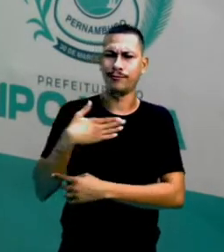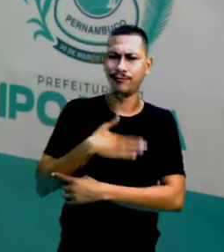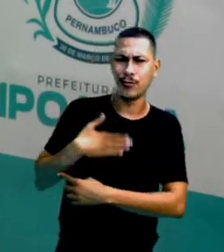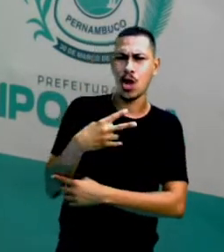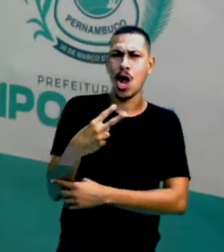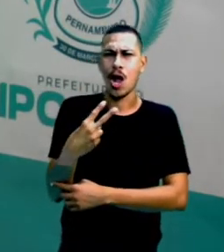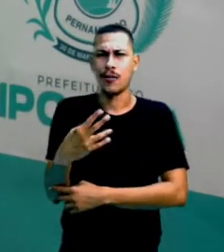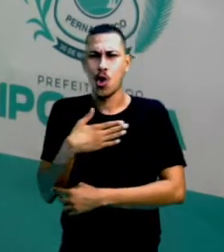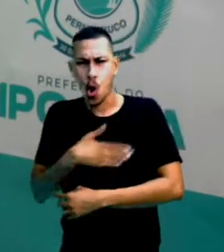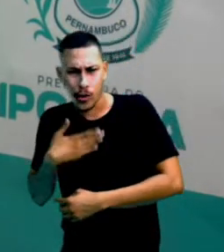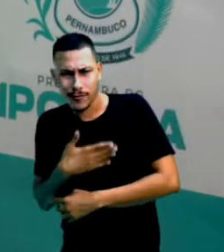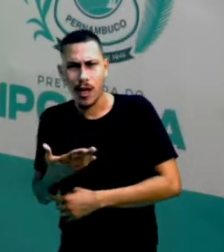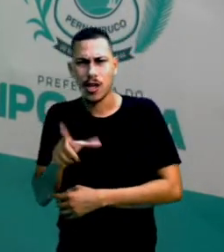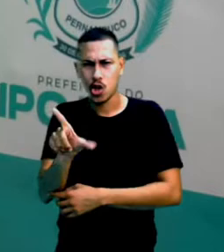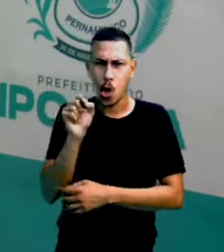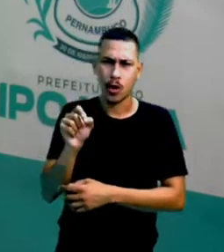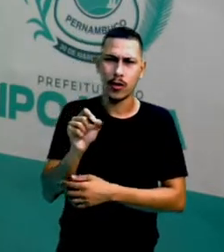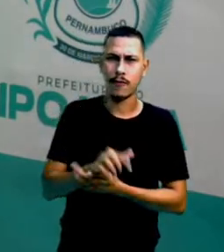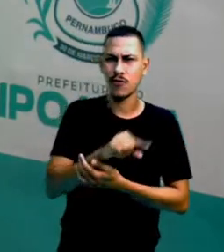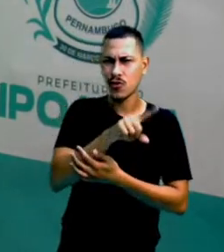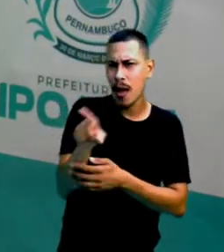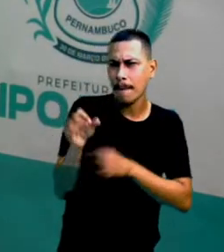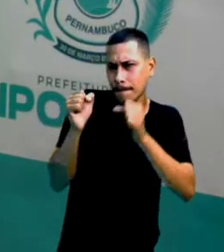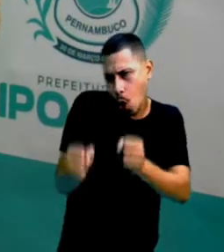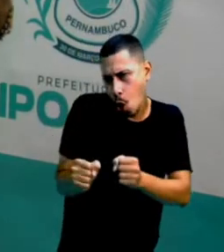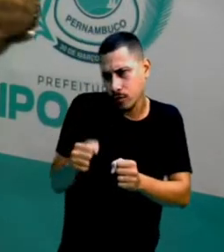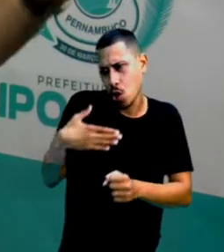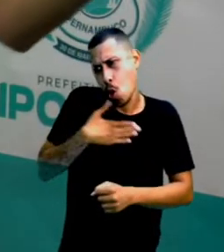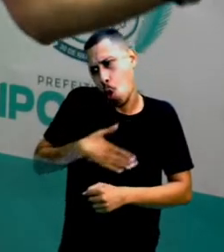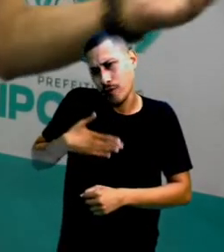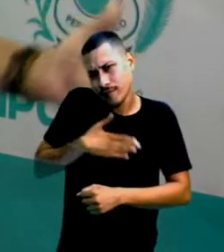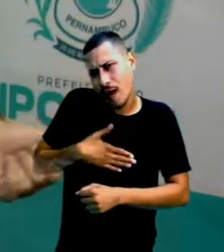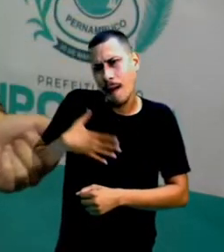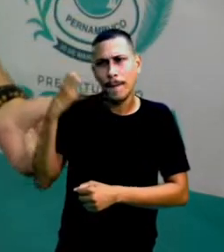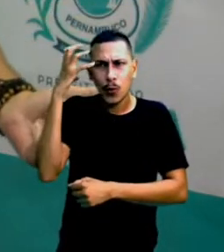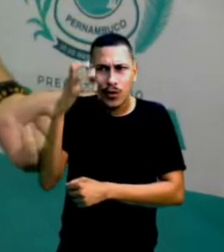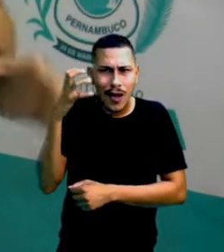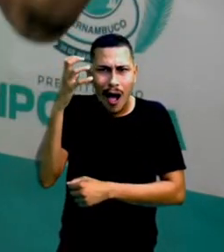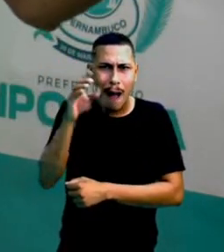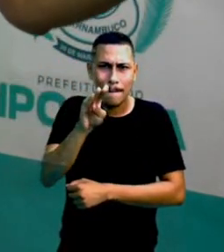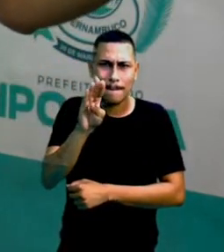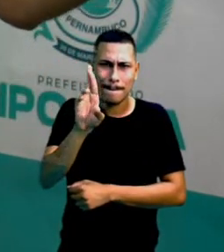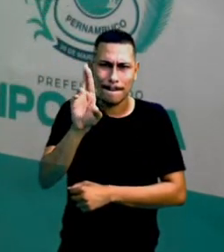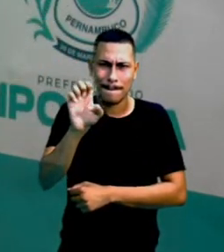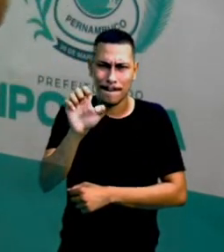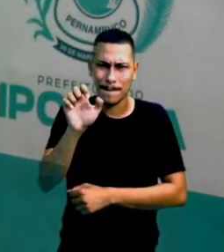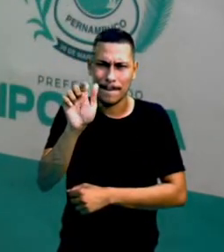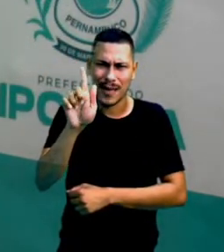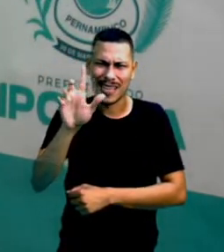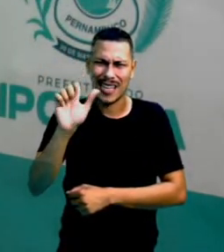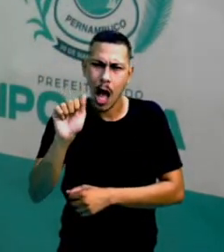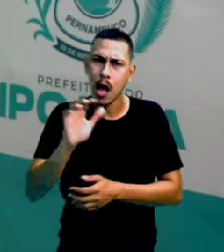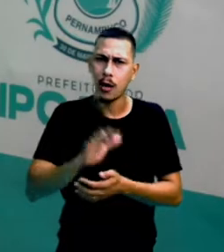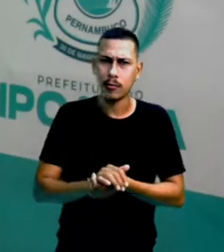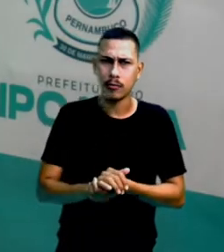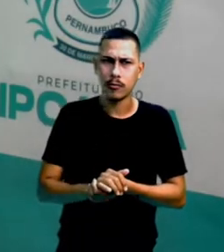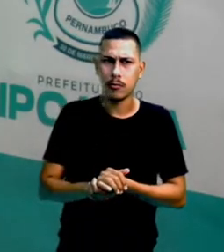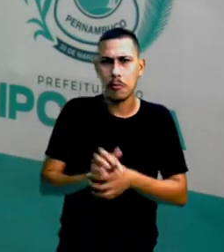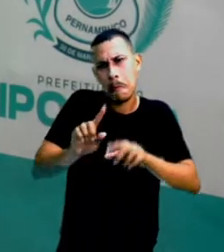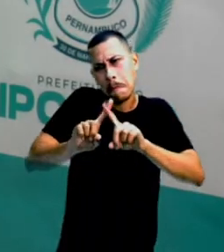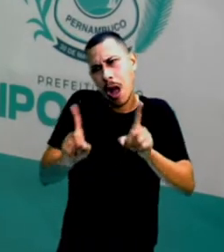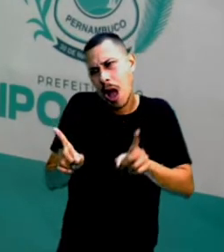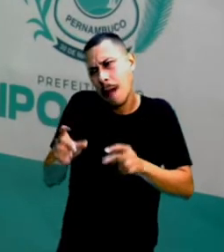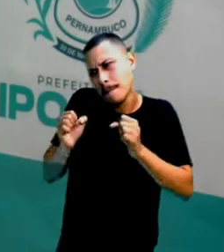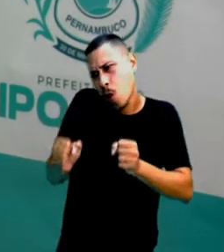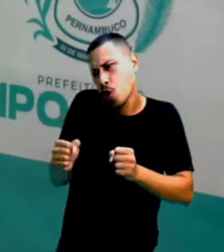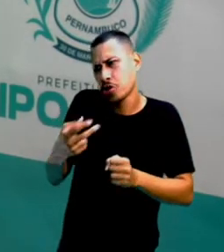brega funk e não gostar de MPB e não quer dizer que o brega funk